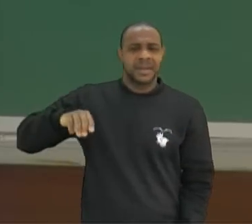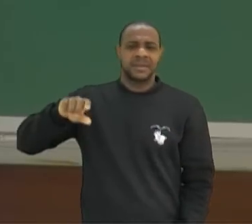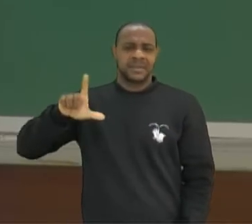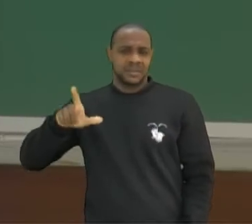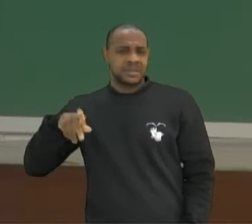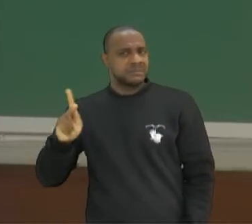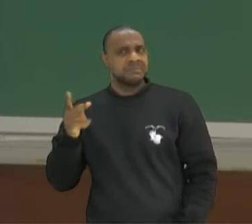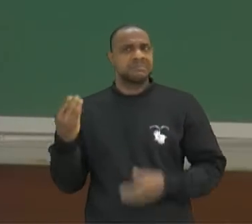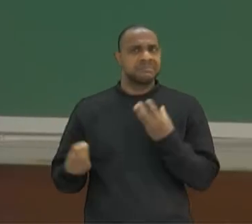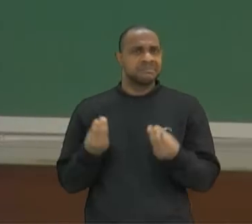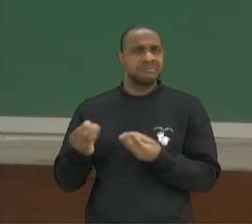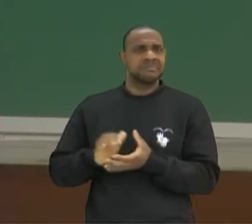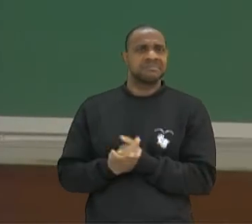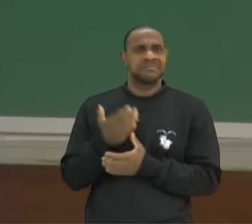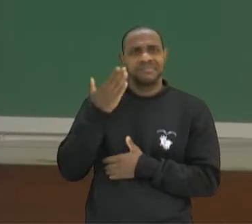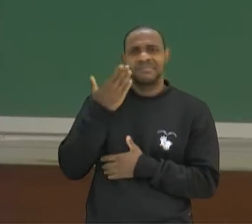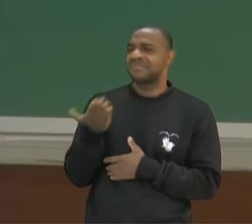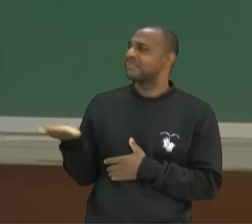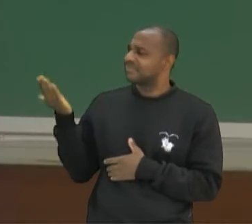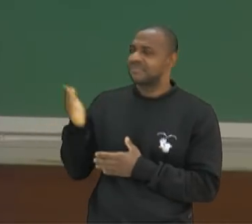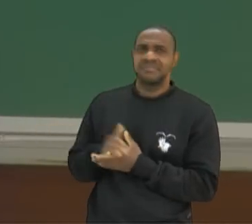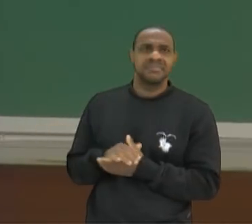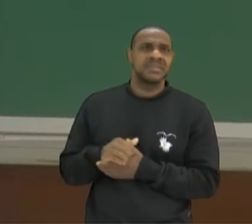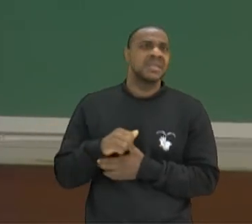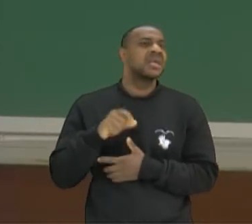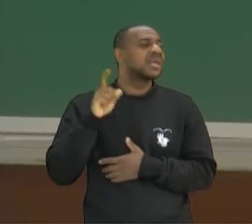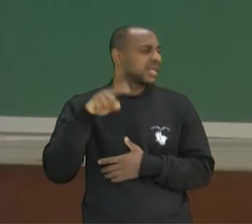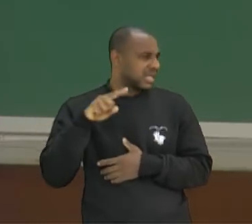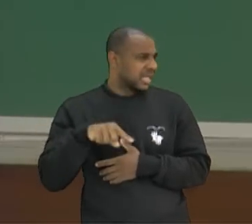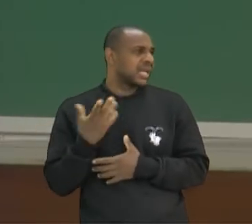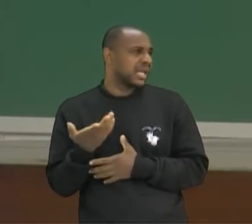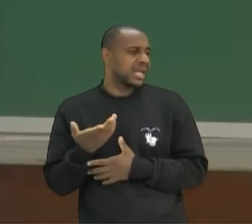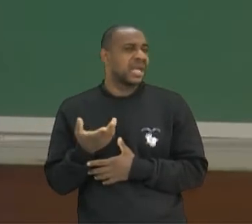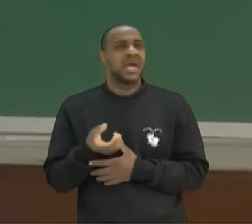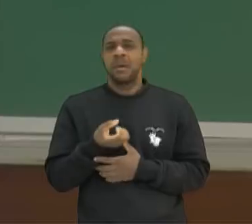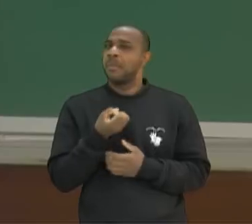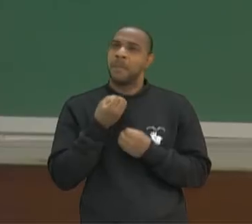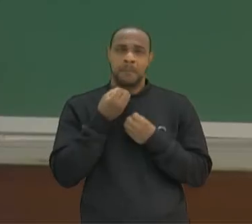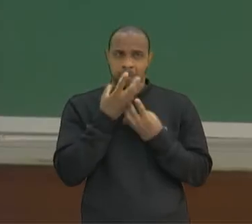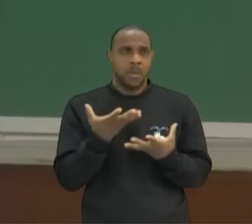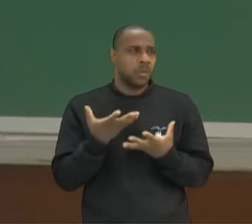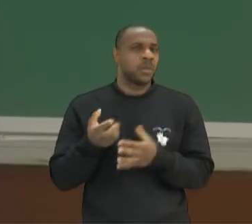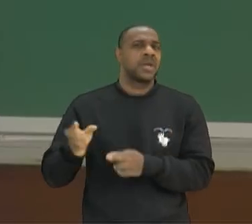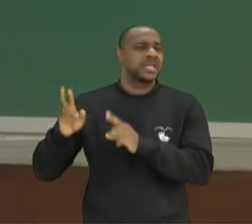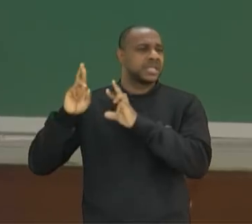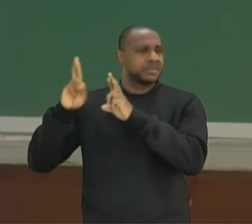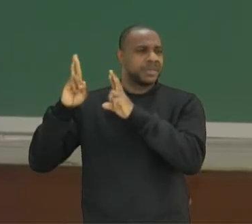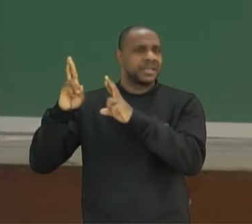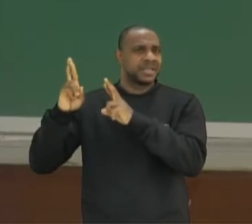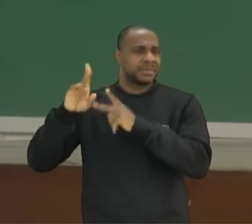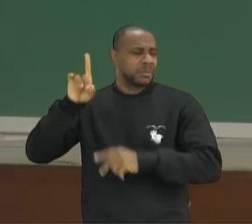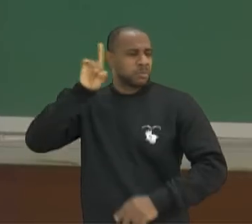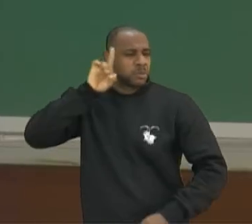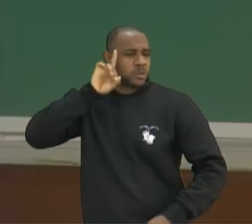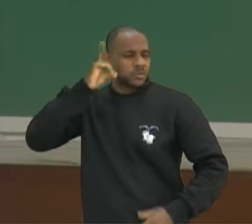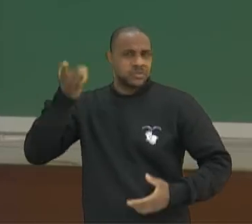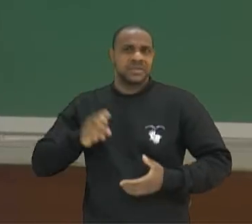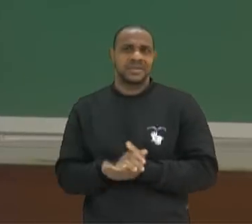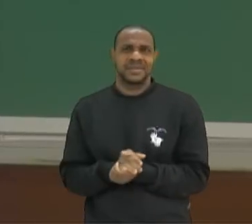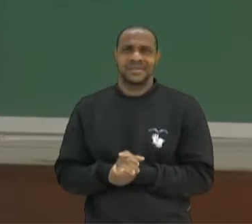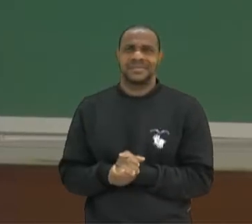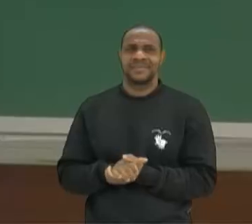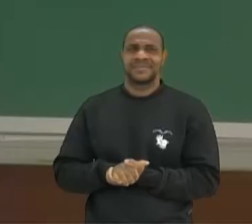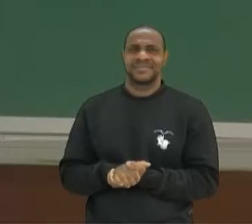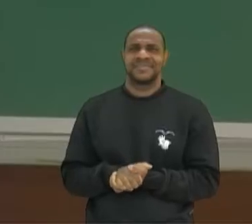King, né? E daí, é uma bela esperança para todos os dias. Interessante, né? Lindo na